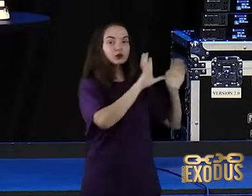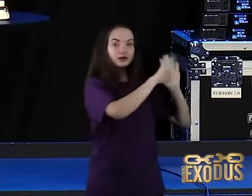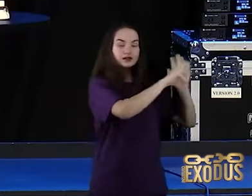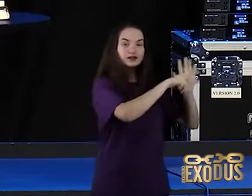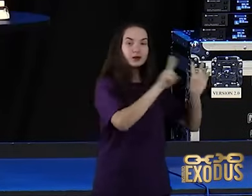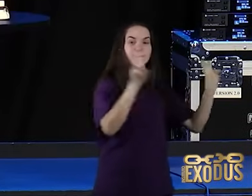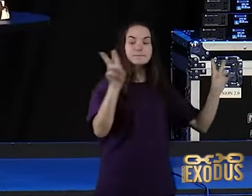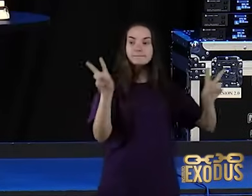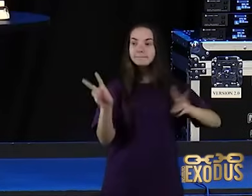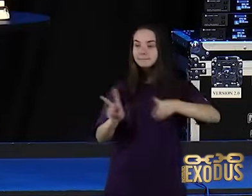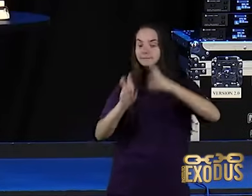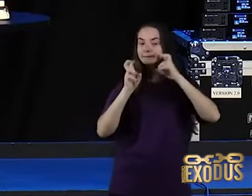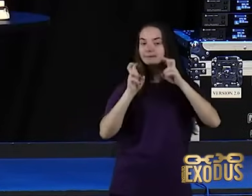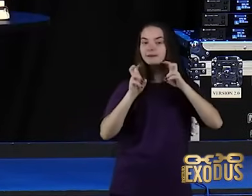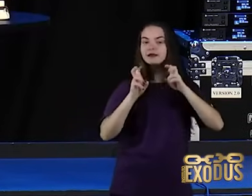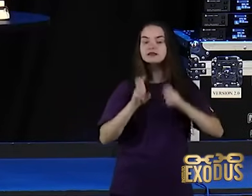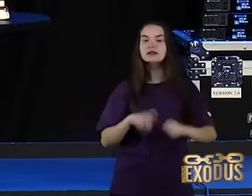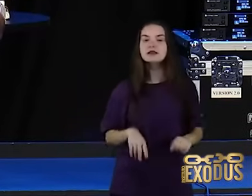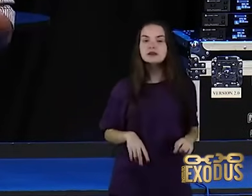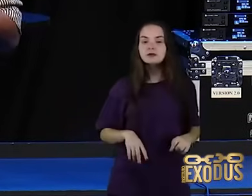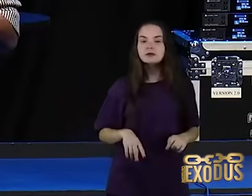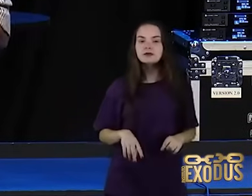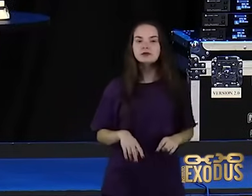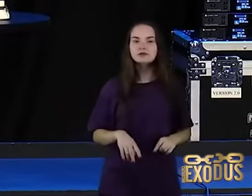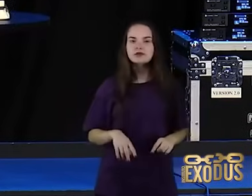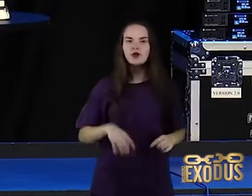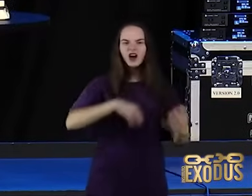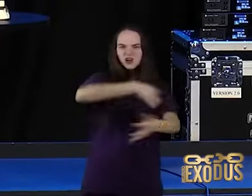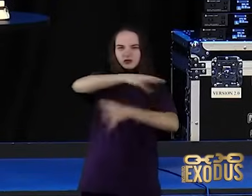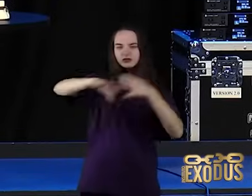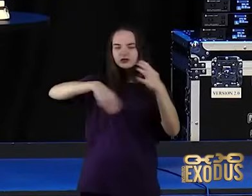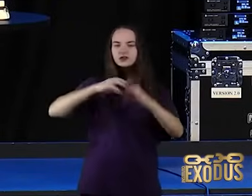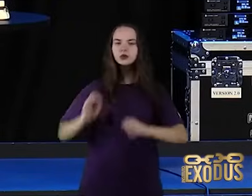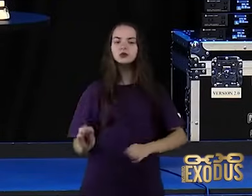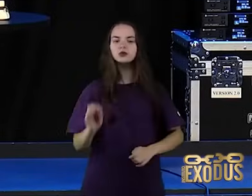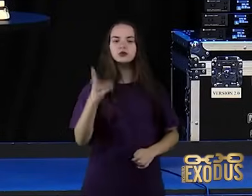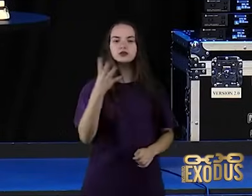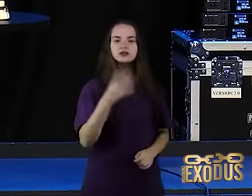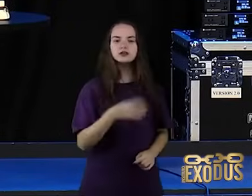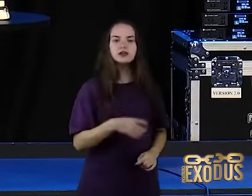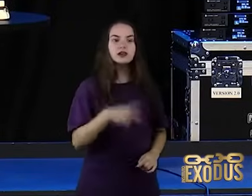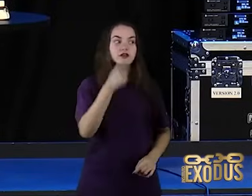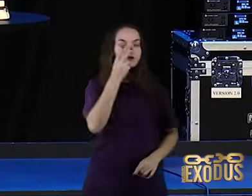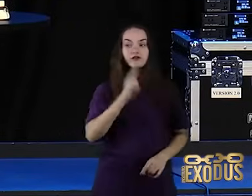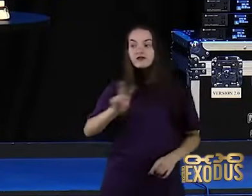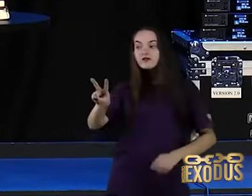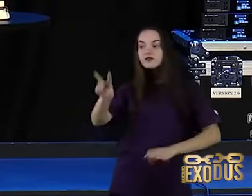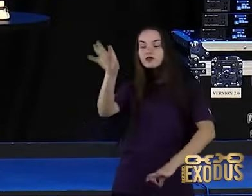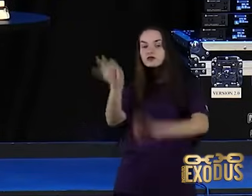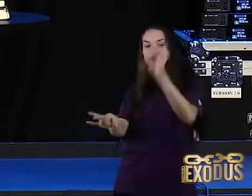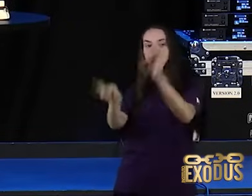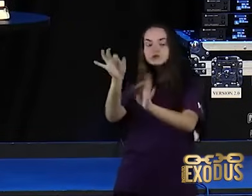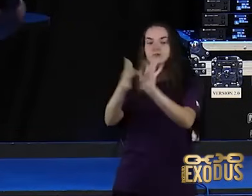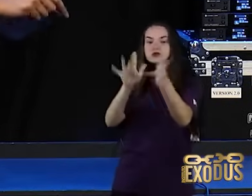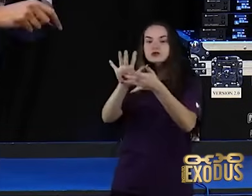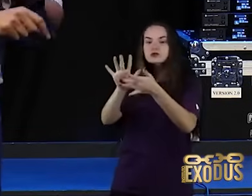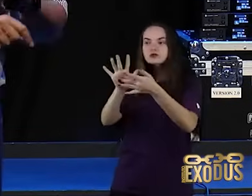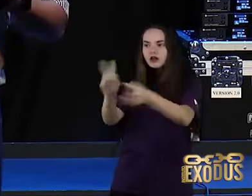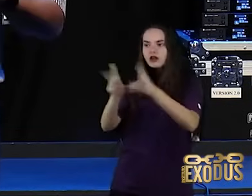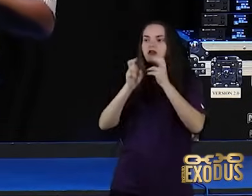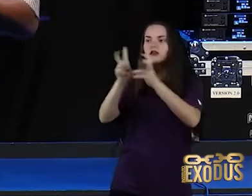junto daquela confusão que tá acontecendo e o vá tá vendo o julgamento de Jesus Ele tá ouvindo